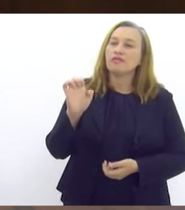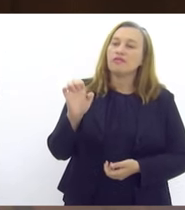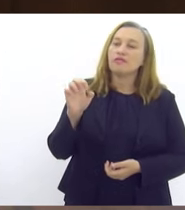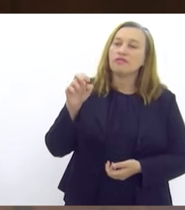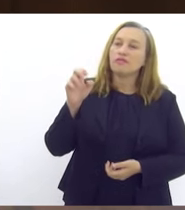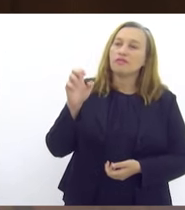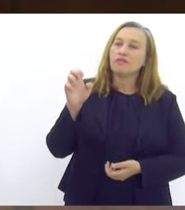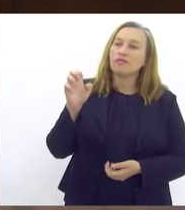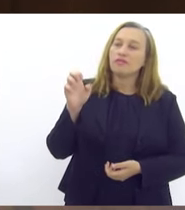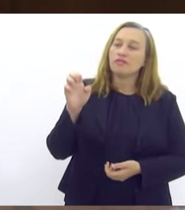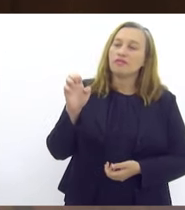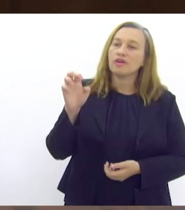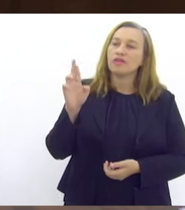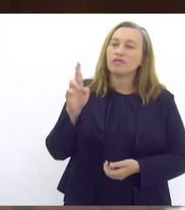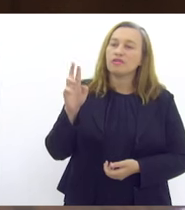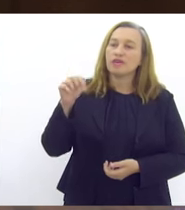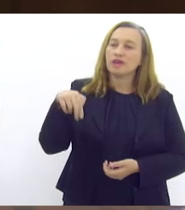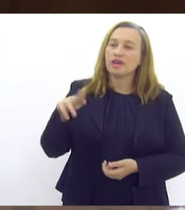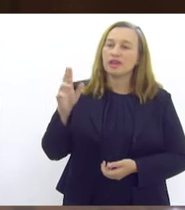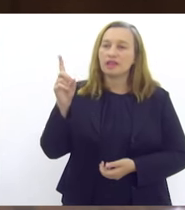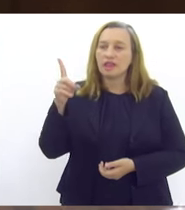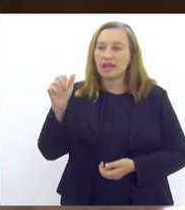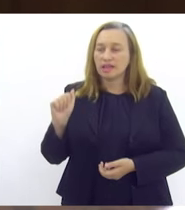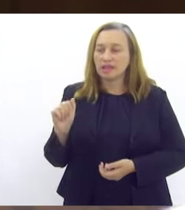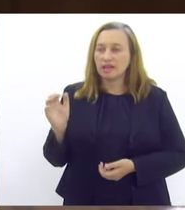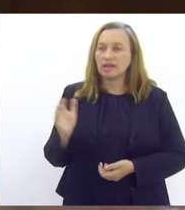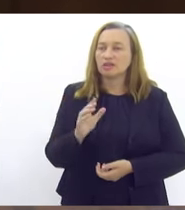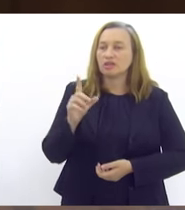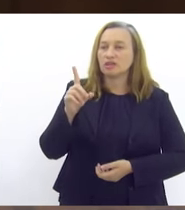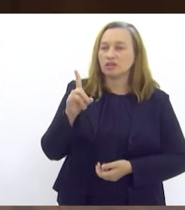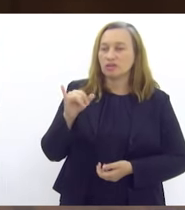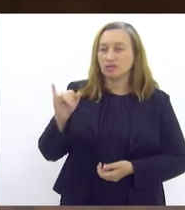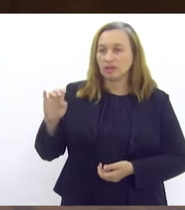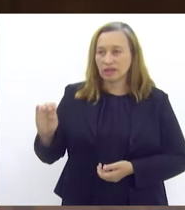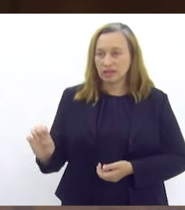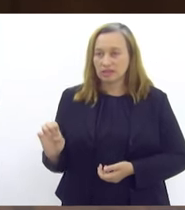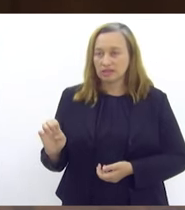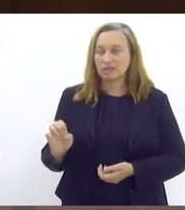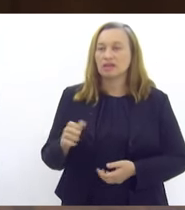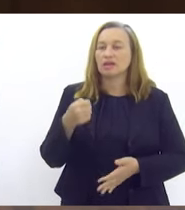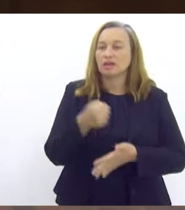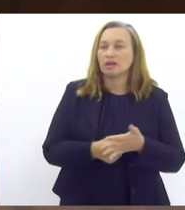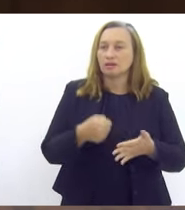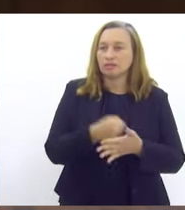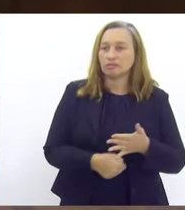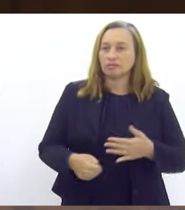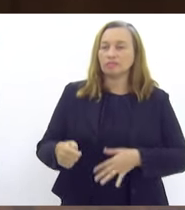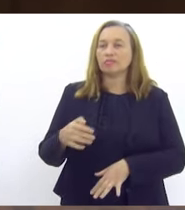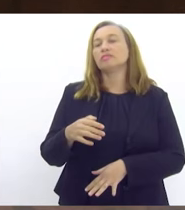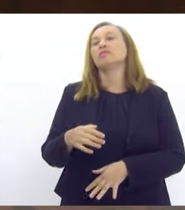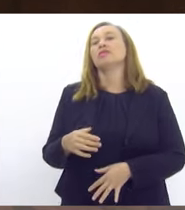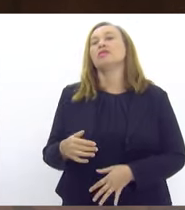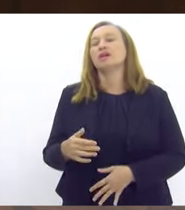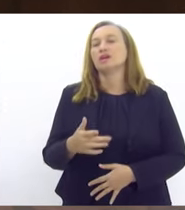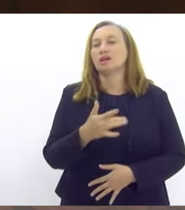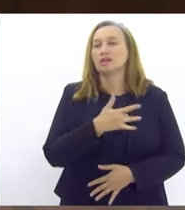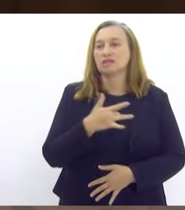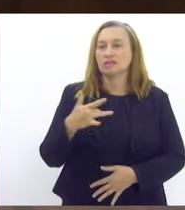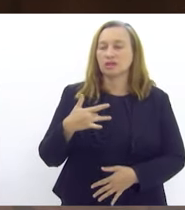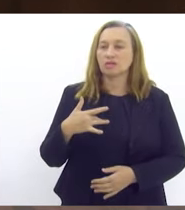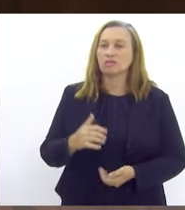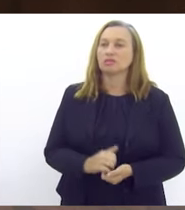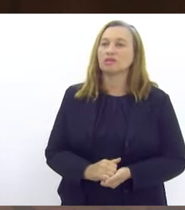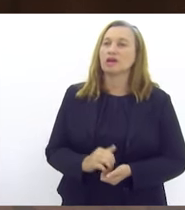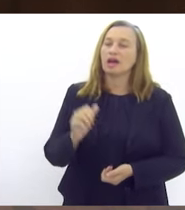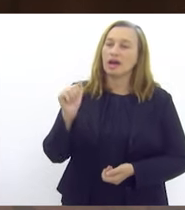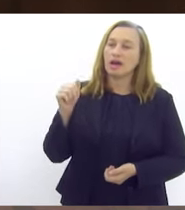uma pessoa que lutou a vida inteira em relação à questão da saúde do trabalhador e ao amianto. Ela acompanha as vítimas do